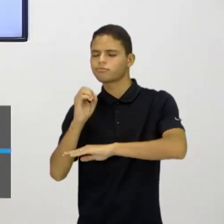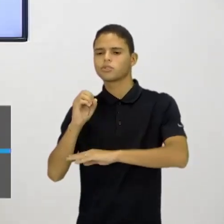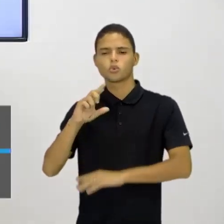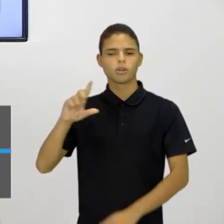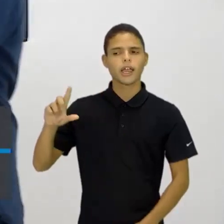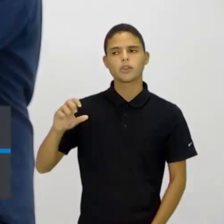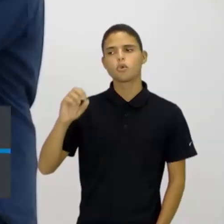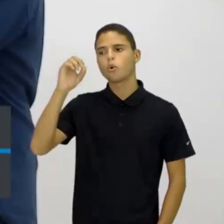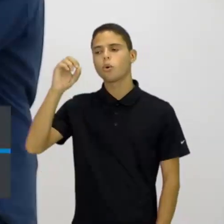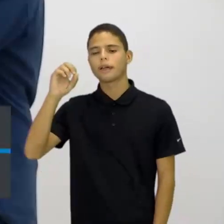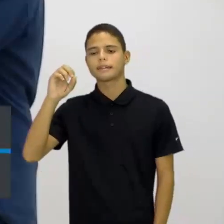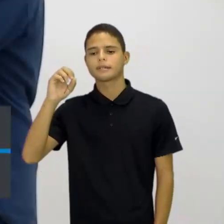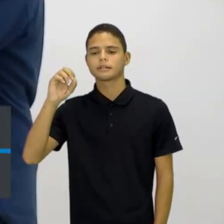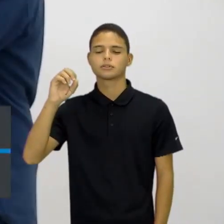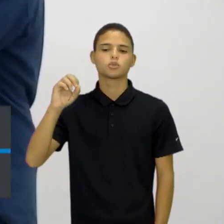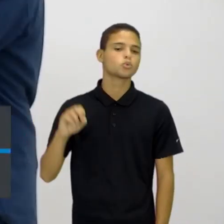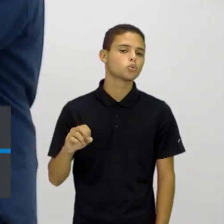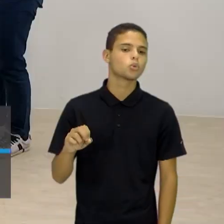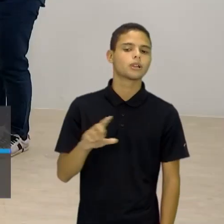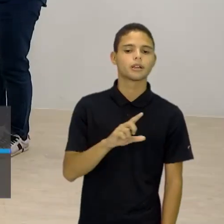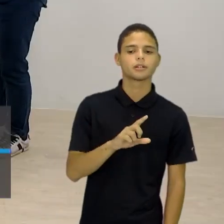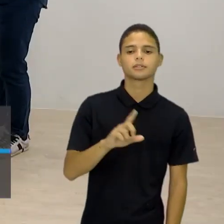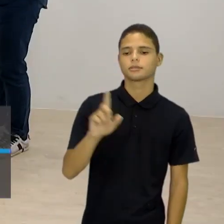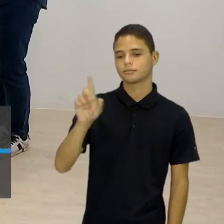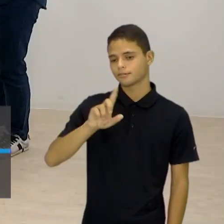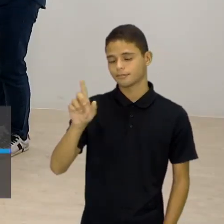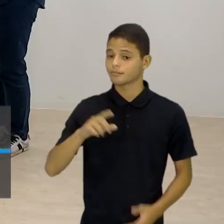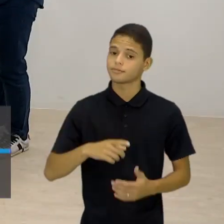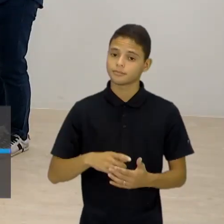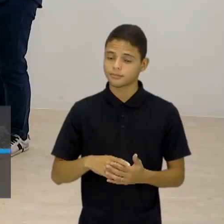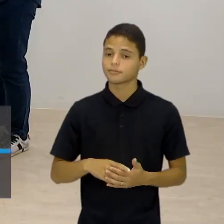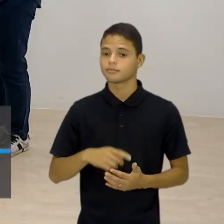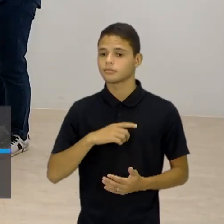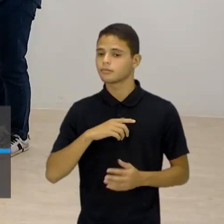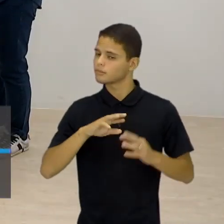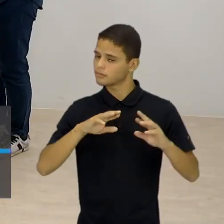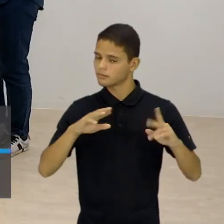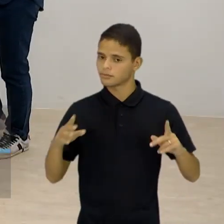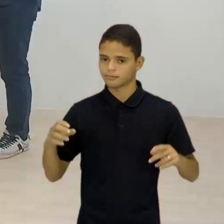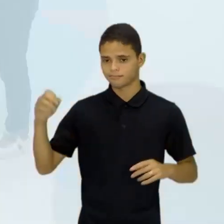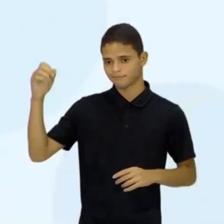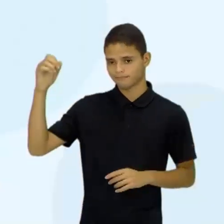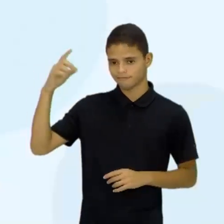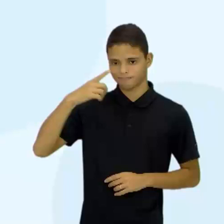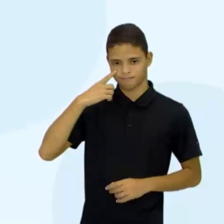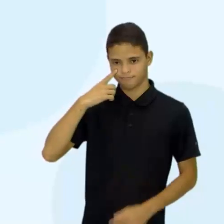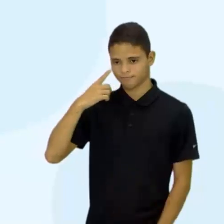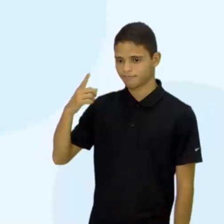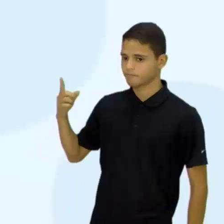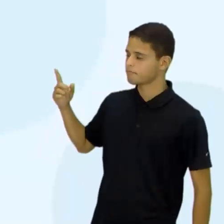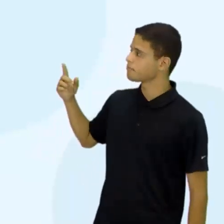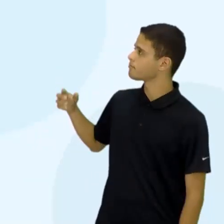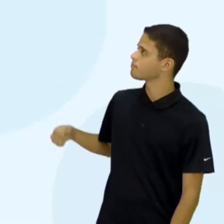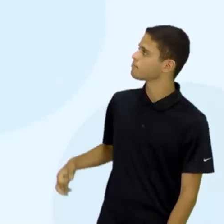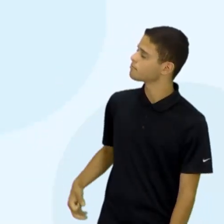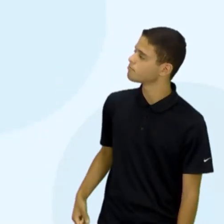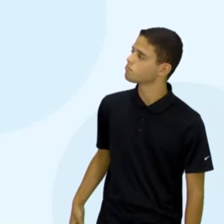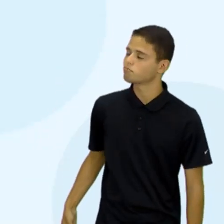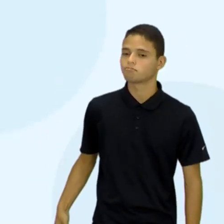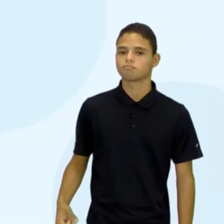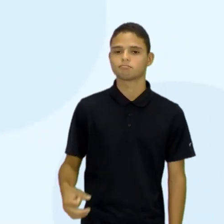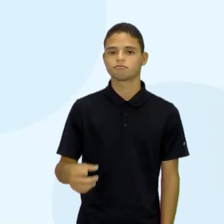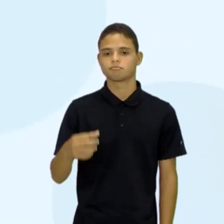ele nasce em vários pontos ele tem um movimento acho que é uma figura bonita aí ó olha o nascer do sol